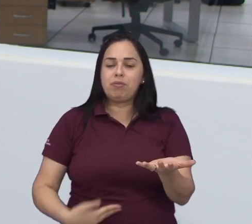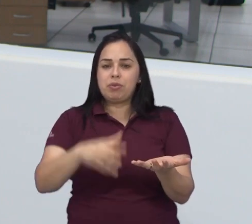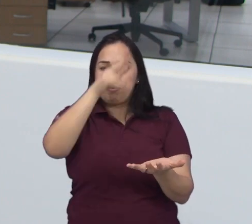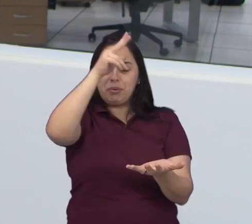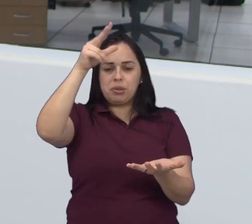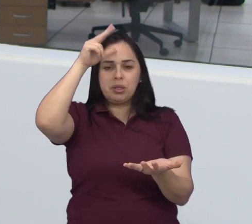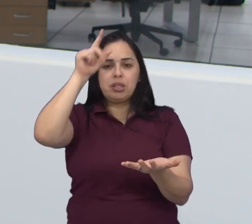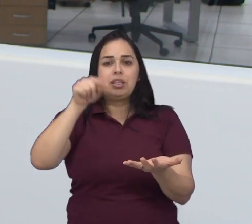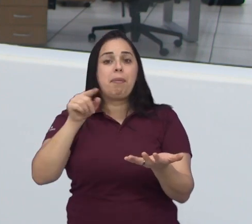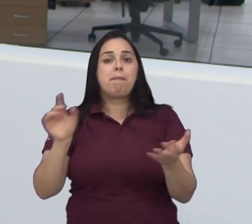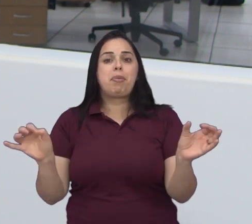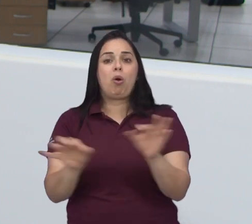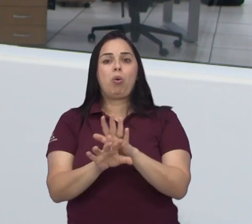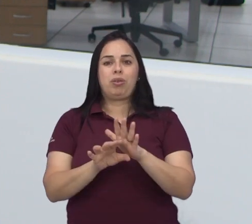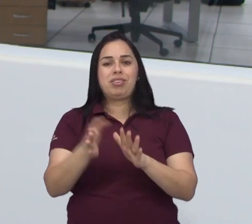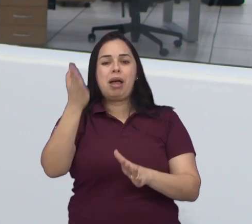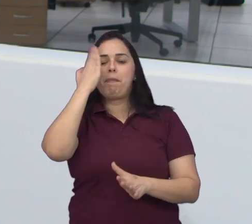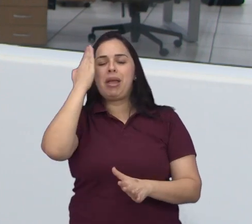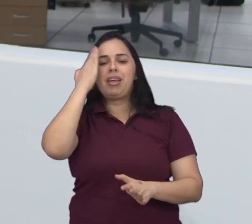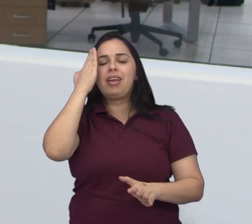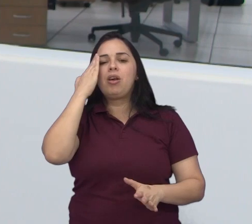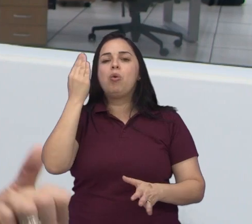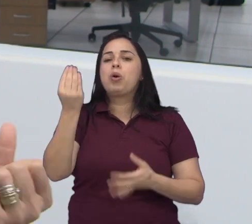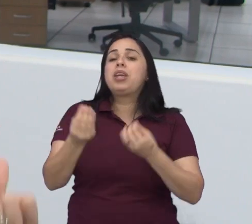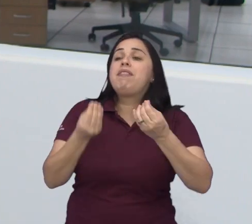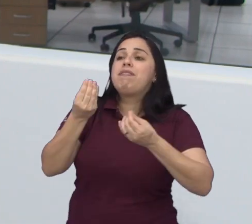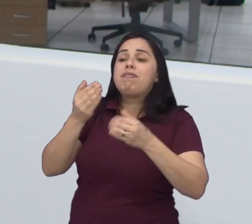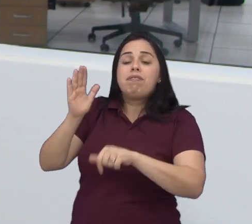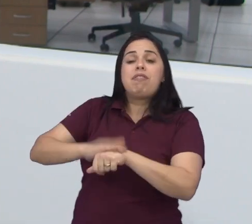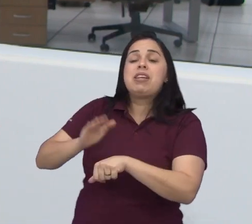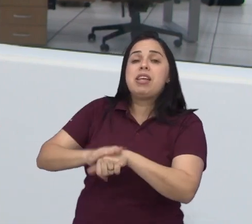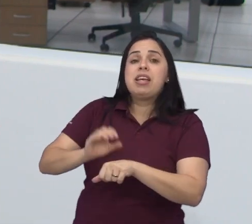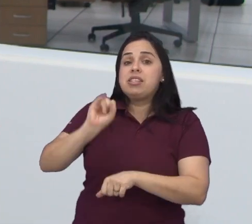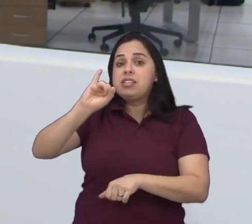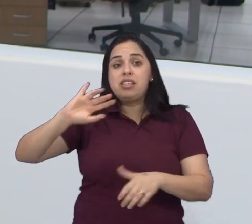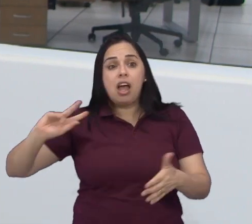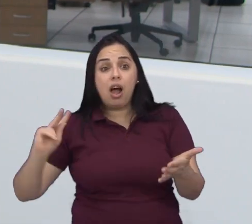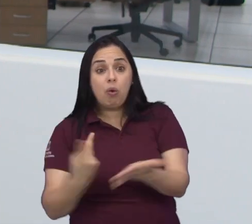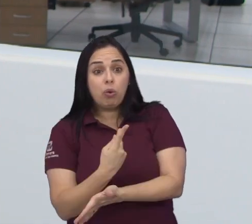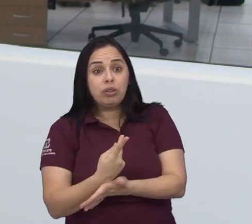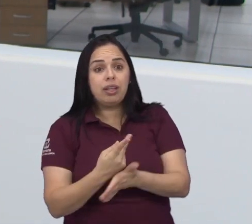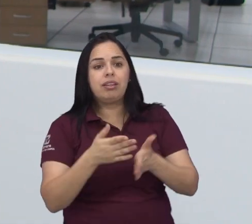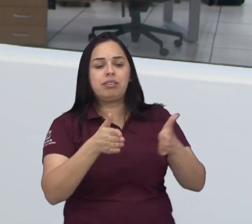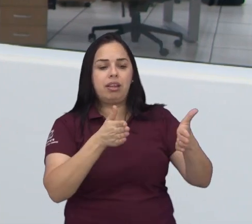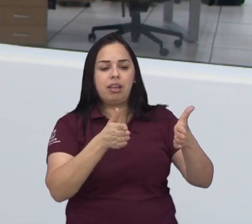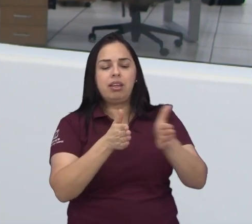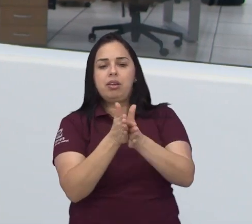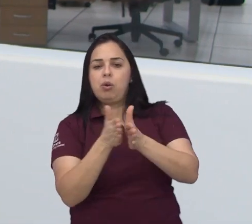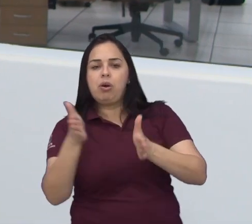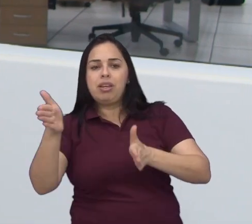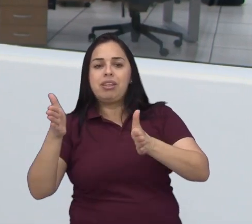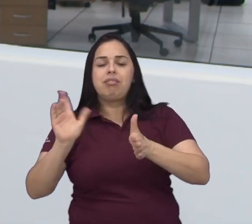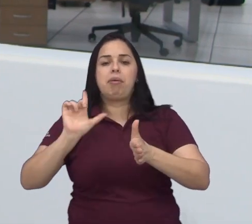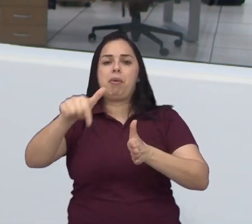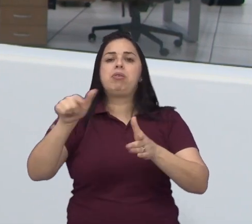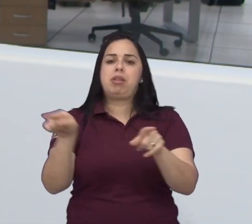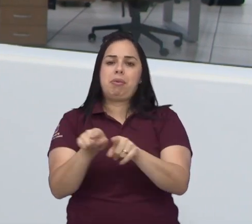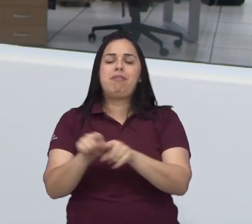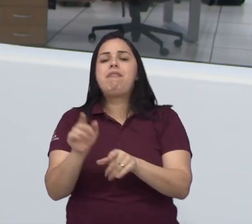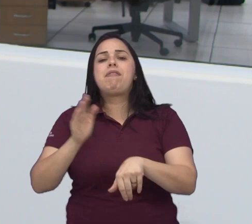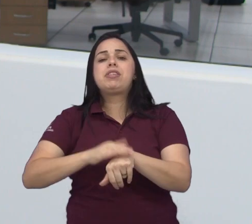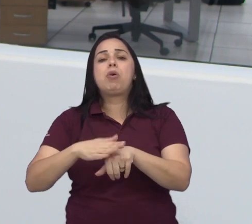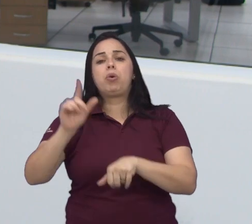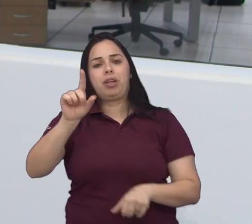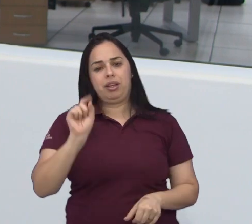estarem assim, muito bem preparados no que diz respeito às ações, tanto antes do desastre, durante e após o